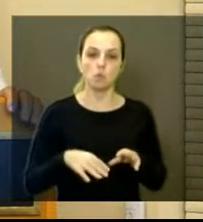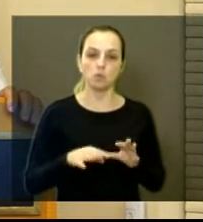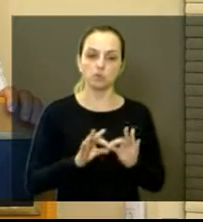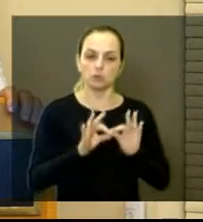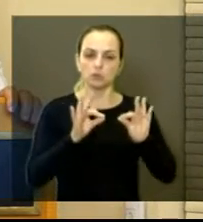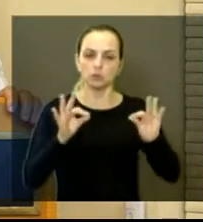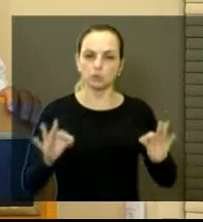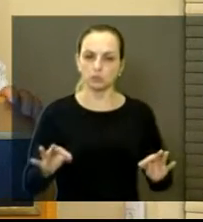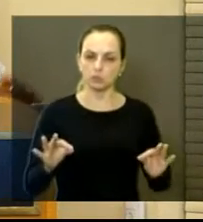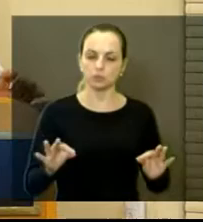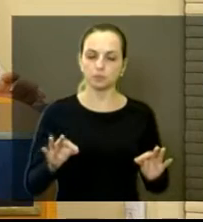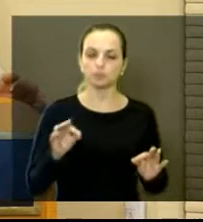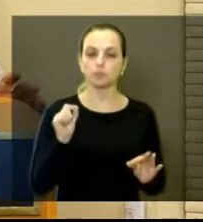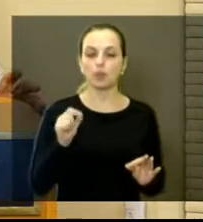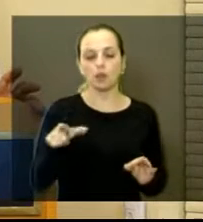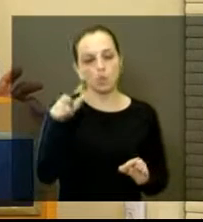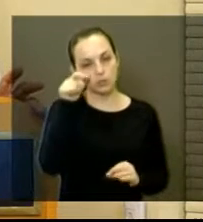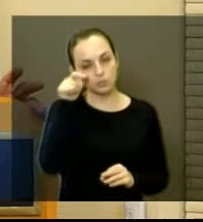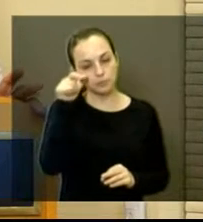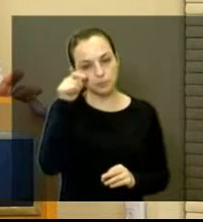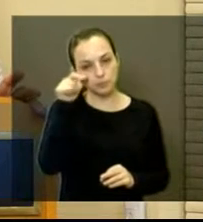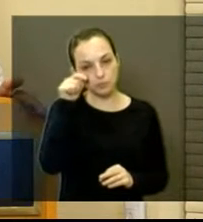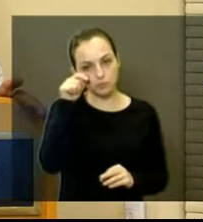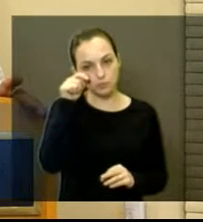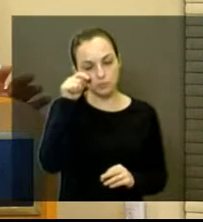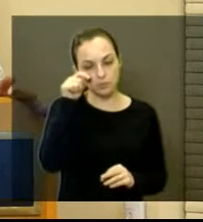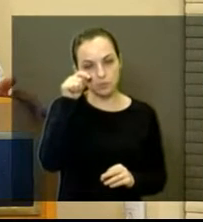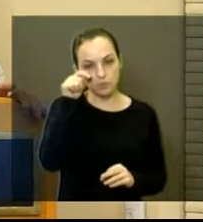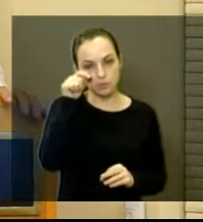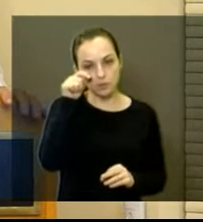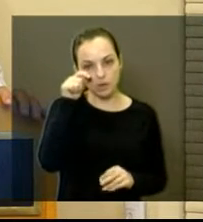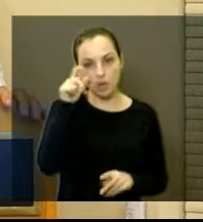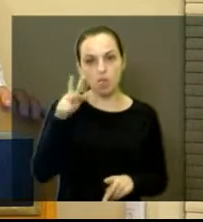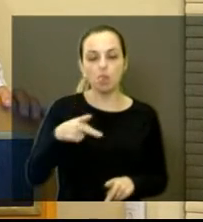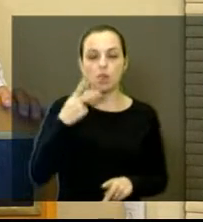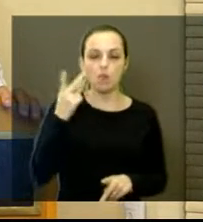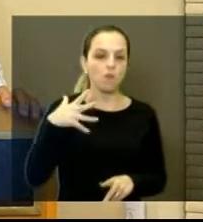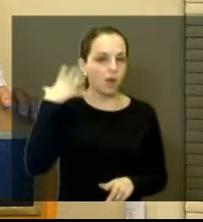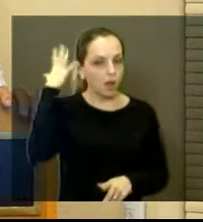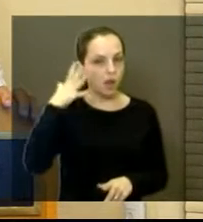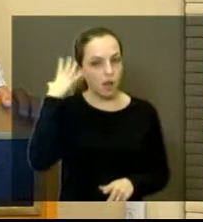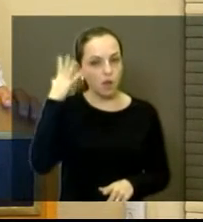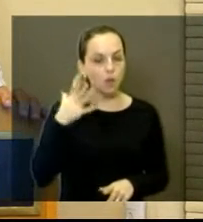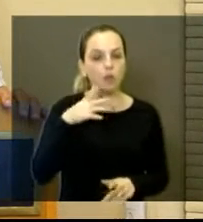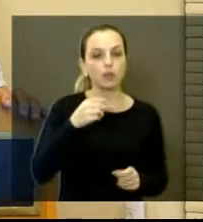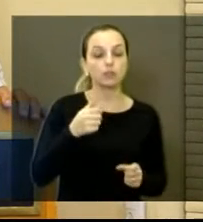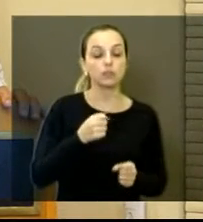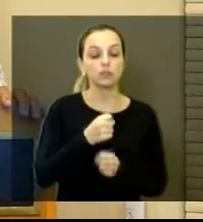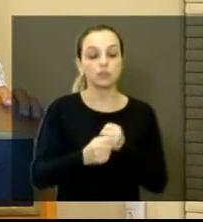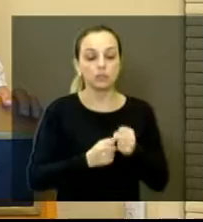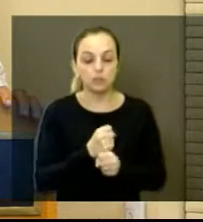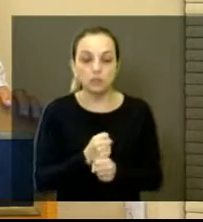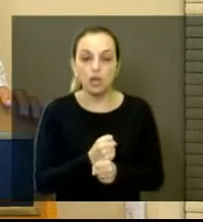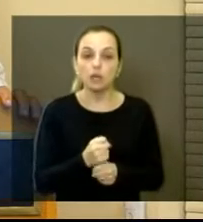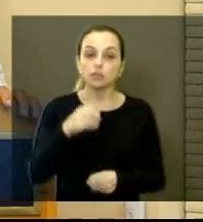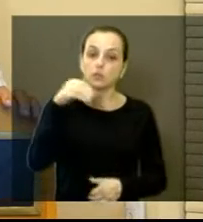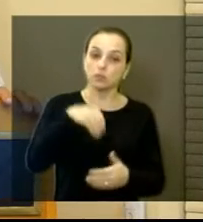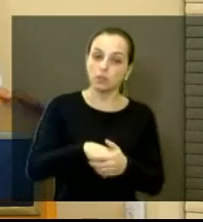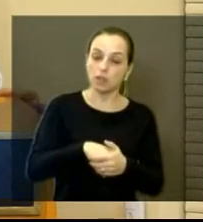honestidade, para que prestem atenção na fala nesse ano eleitoral de